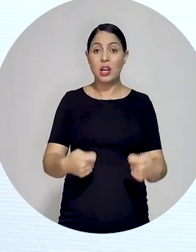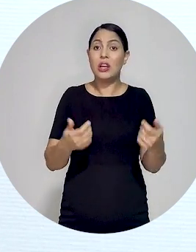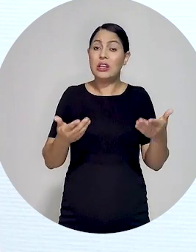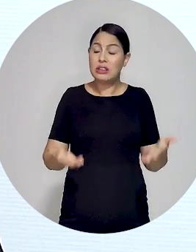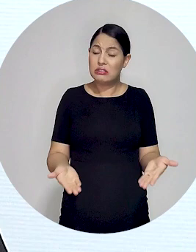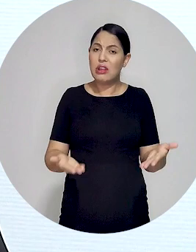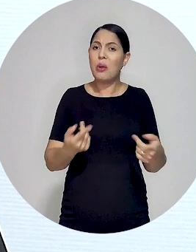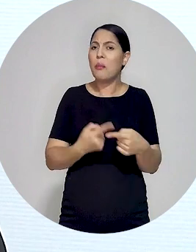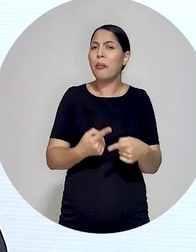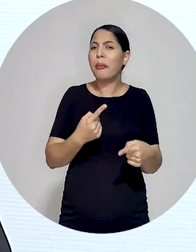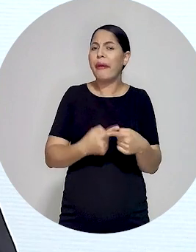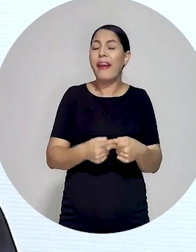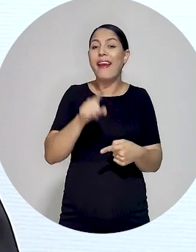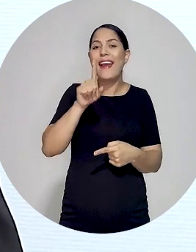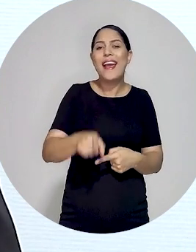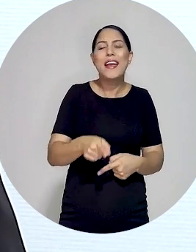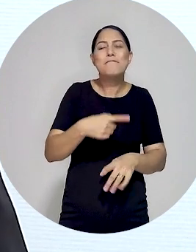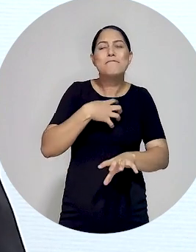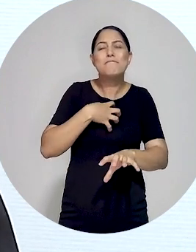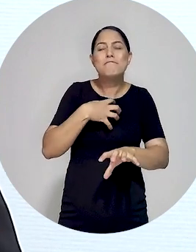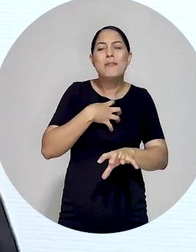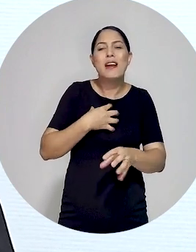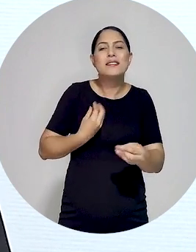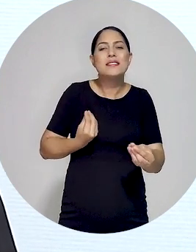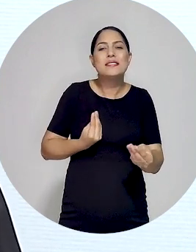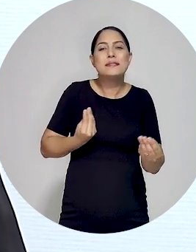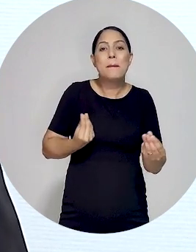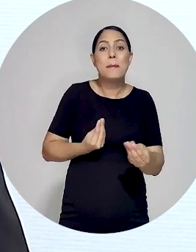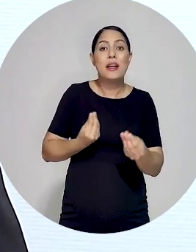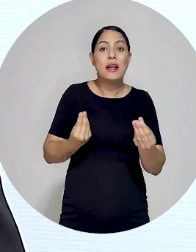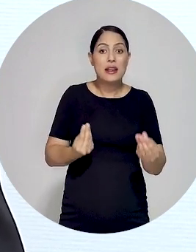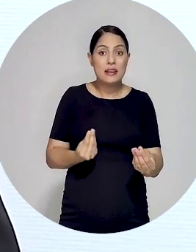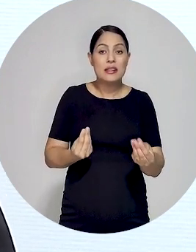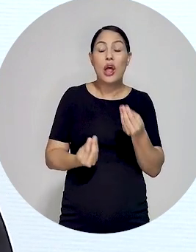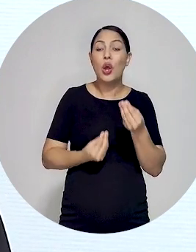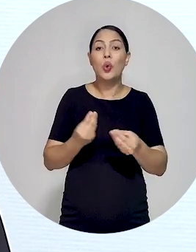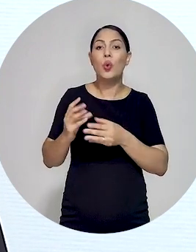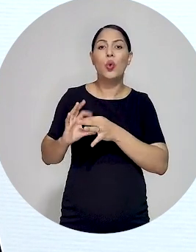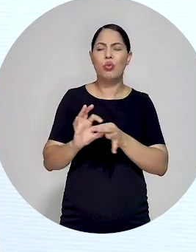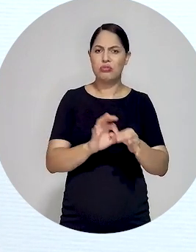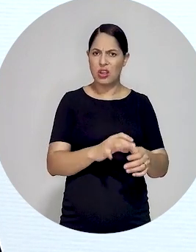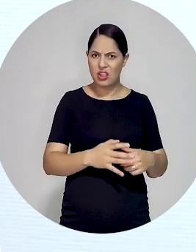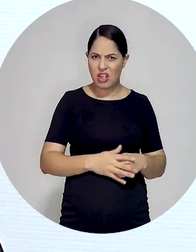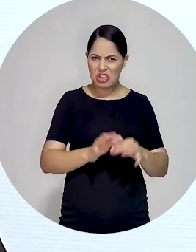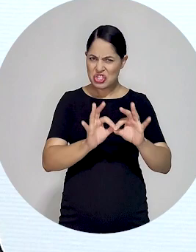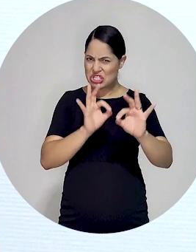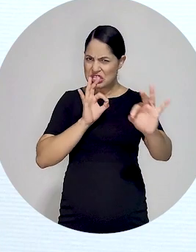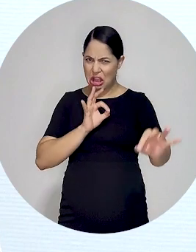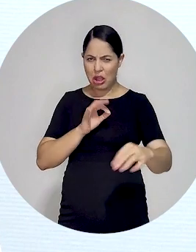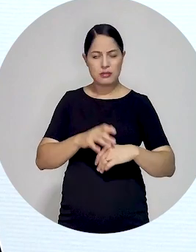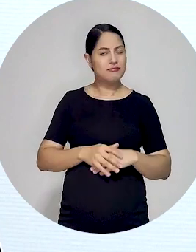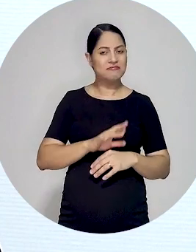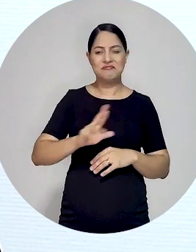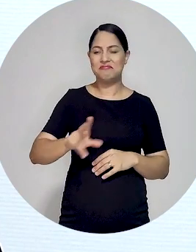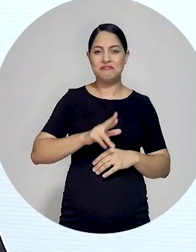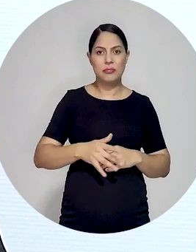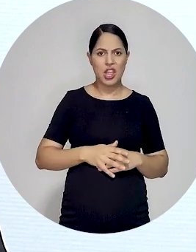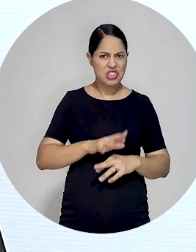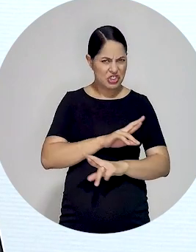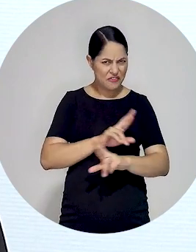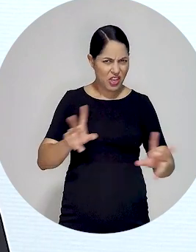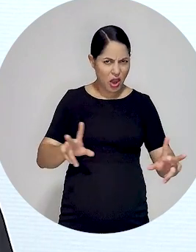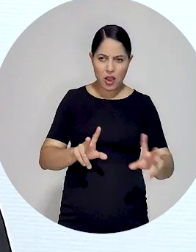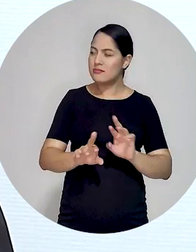porque tem, na verdade, uma grande sensibilidade da atual diretoria de que não há mais distância, não há